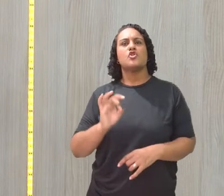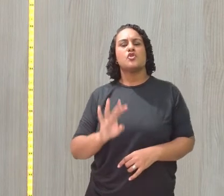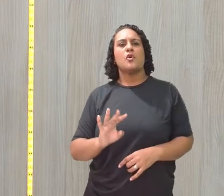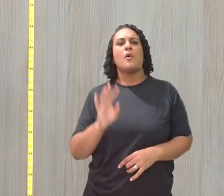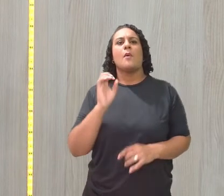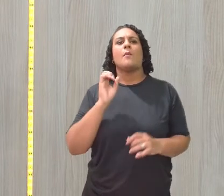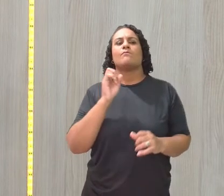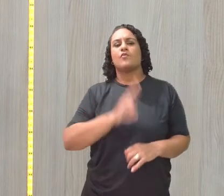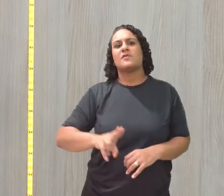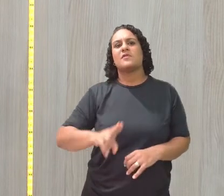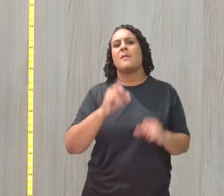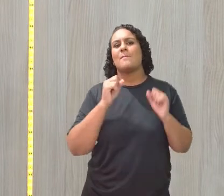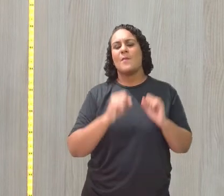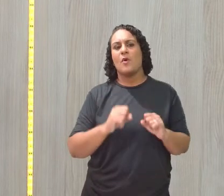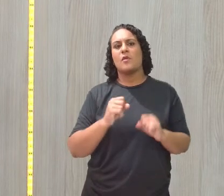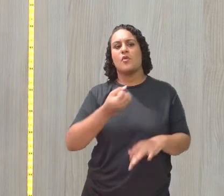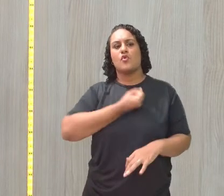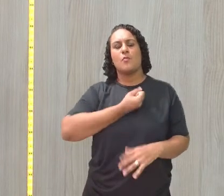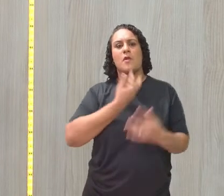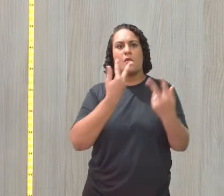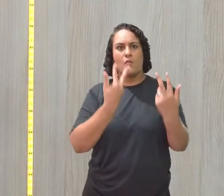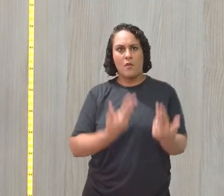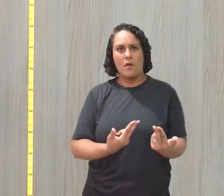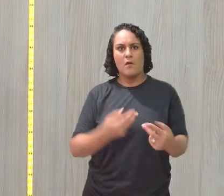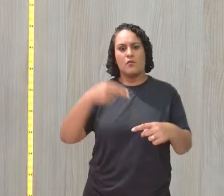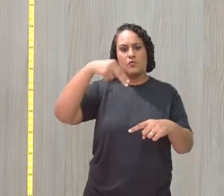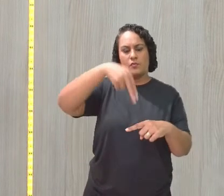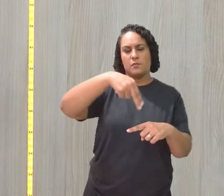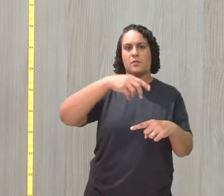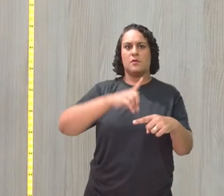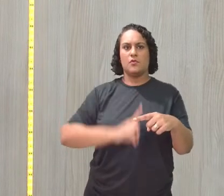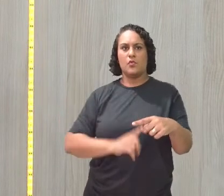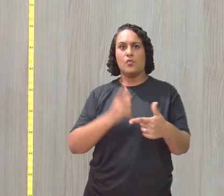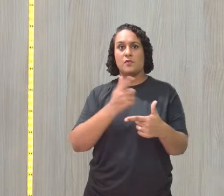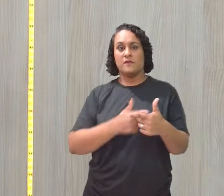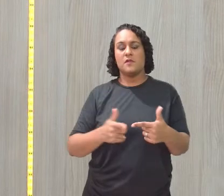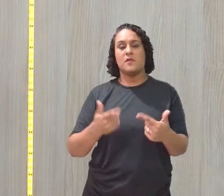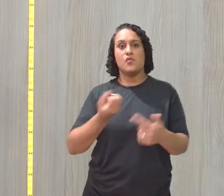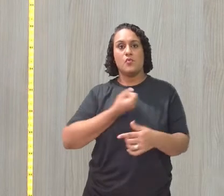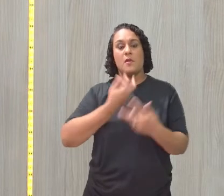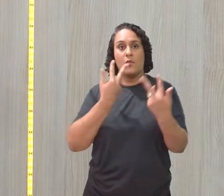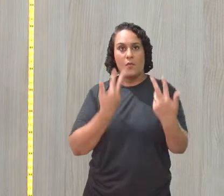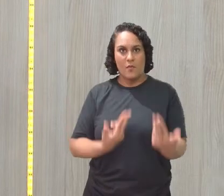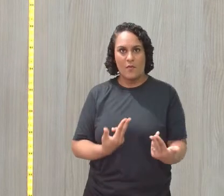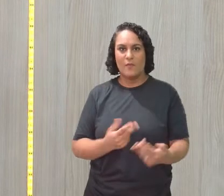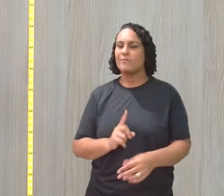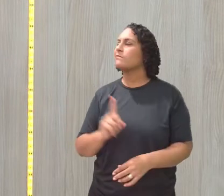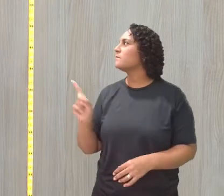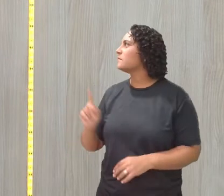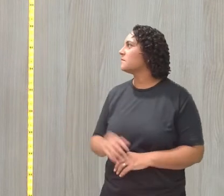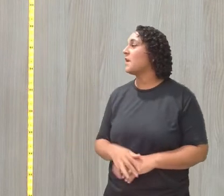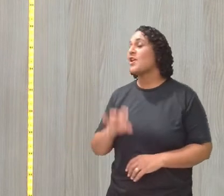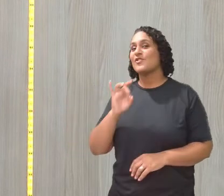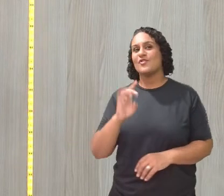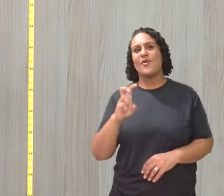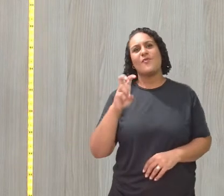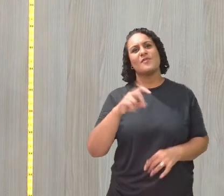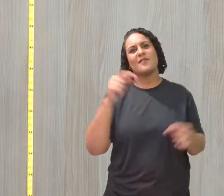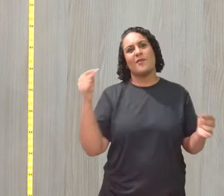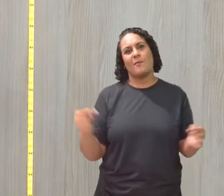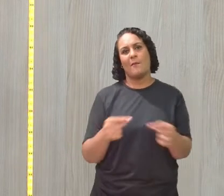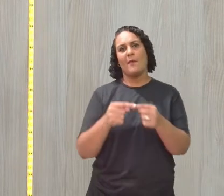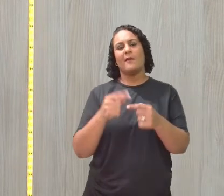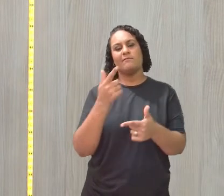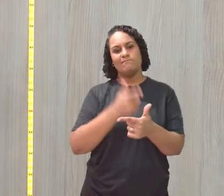usar o mesmo número para dividir numerador e denominador, aí nesse caso só o 5 resolveria a